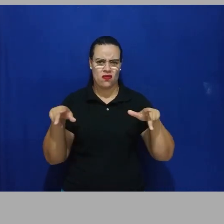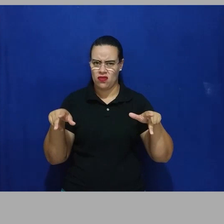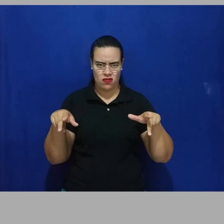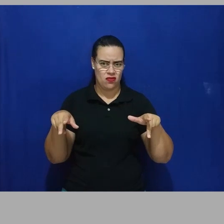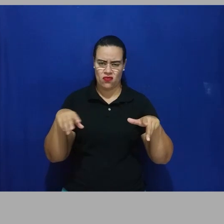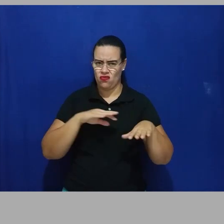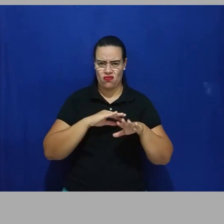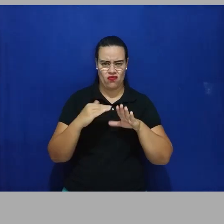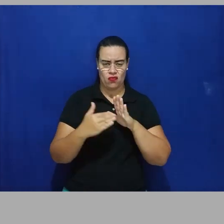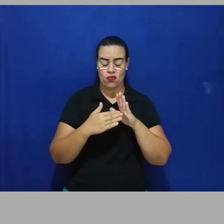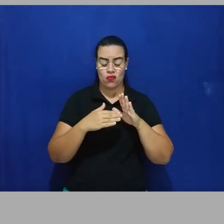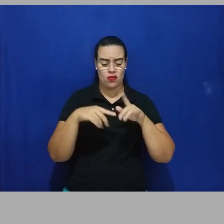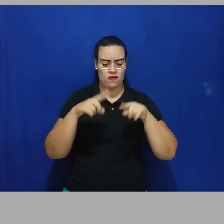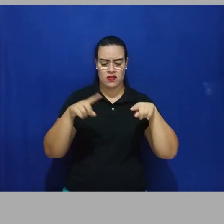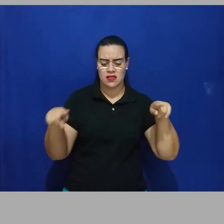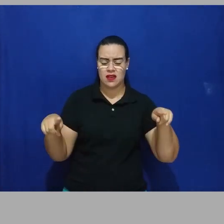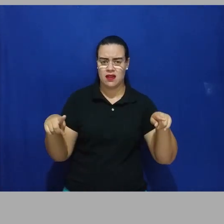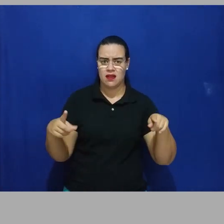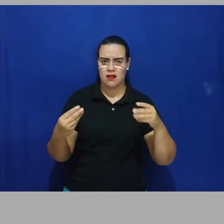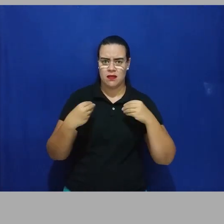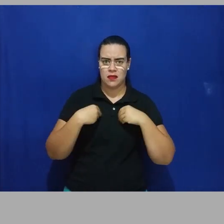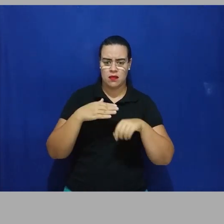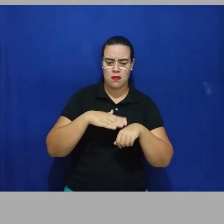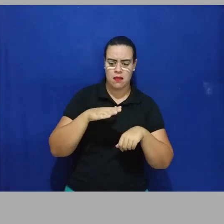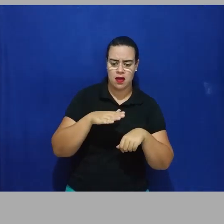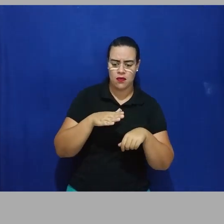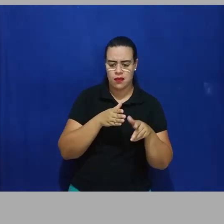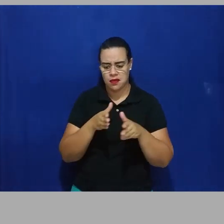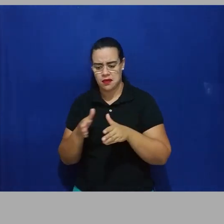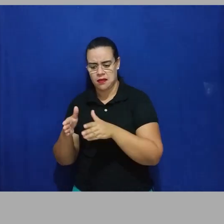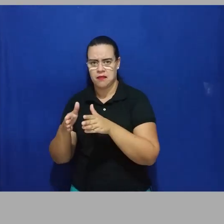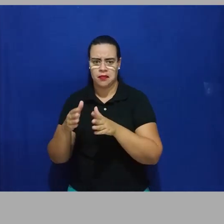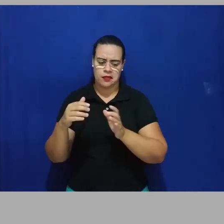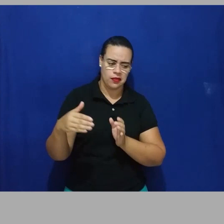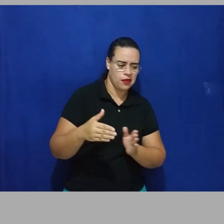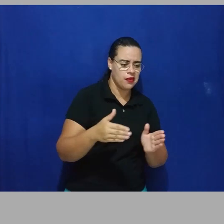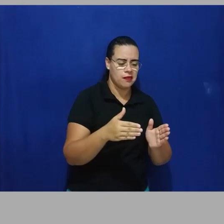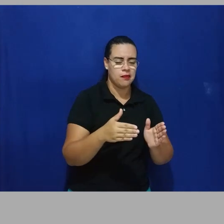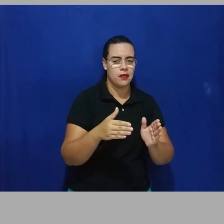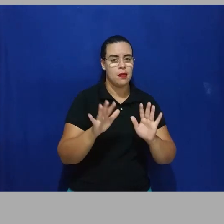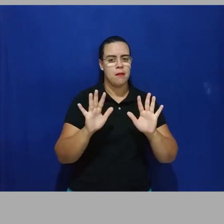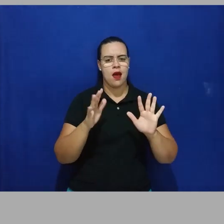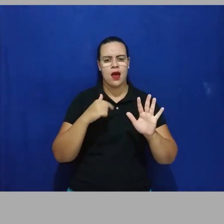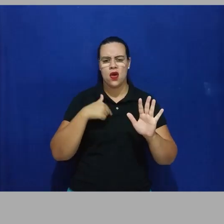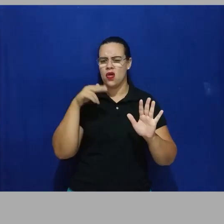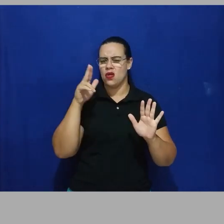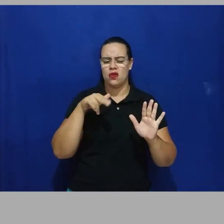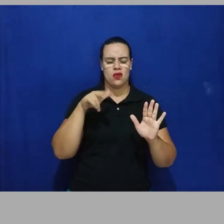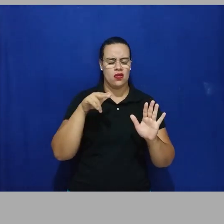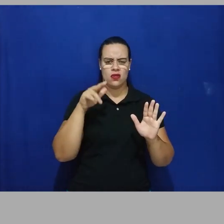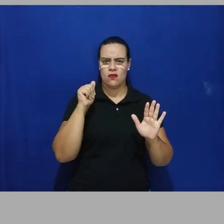vida adversidades essas que me colocaram mais para um lado, mais para outro, mas eu